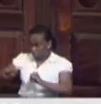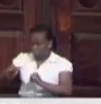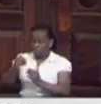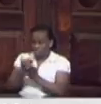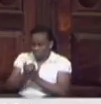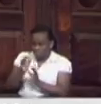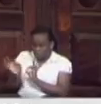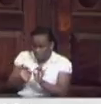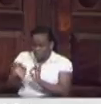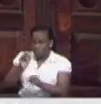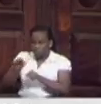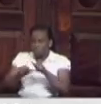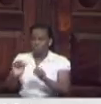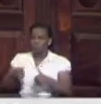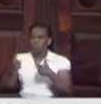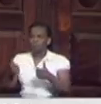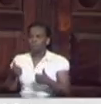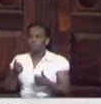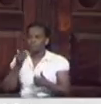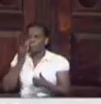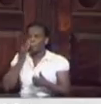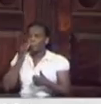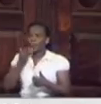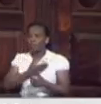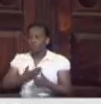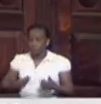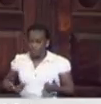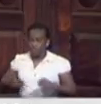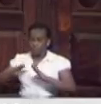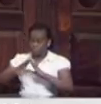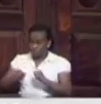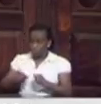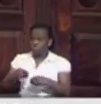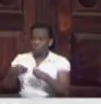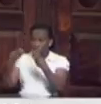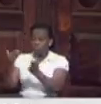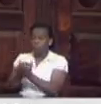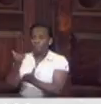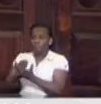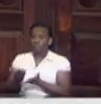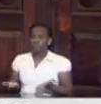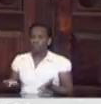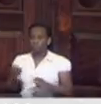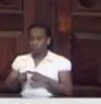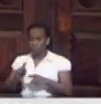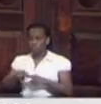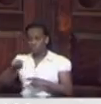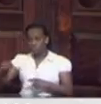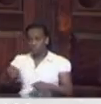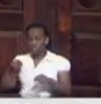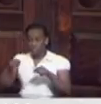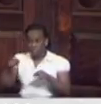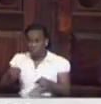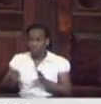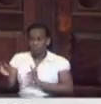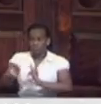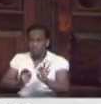O governo pediu e levou mais do que pediu, porque nós